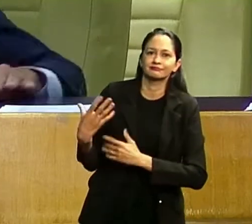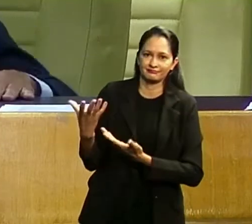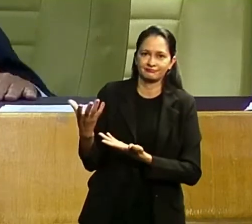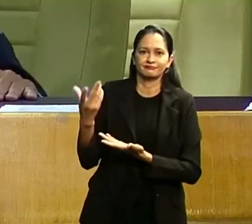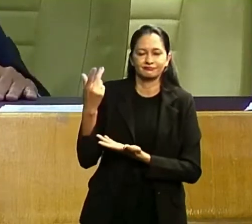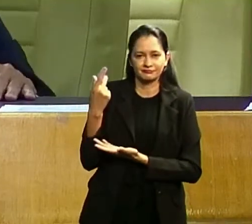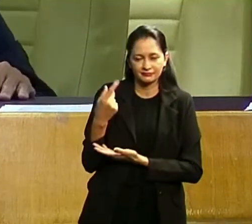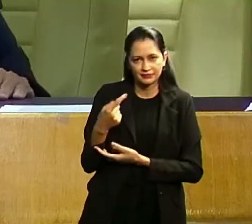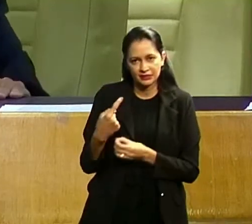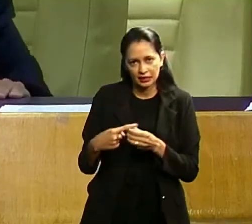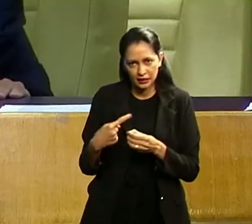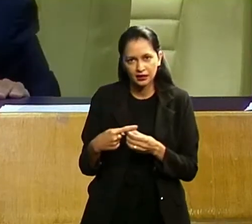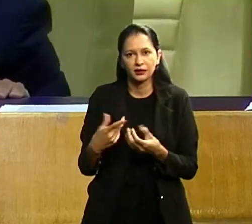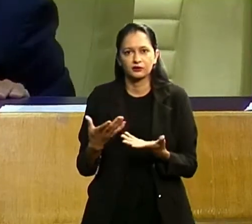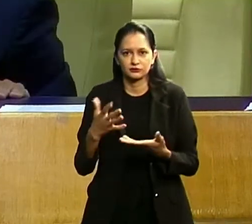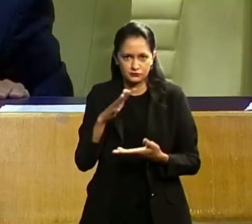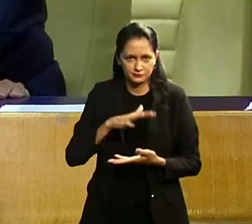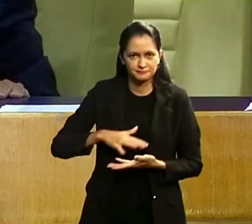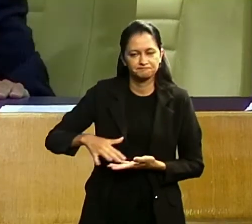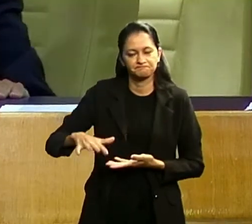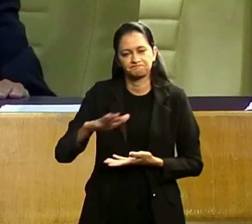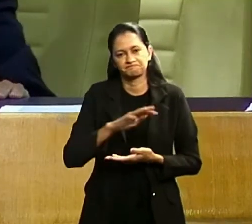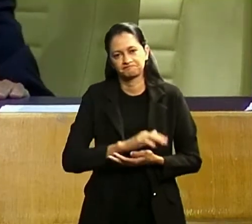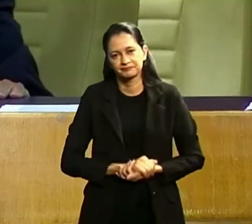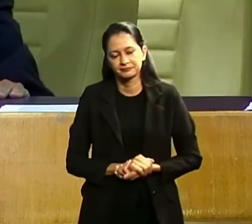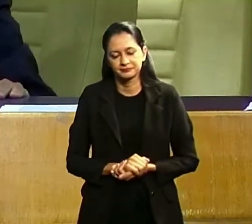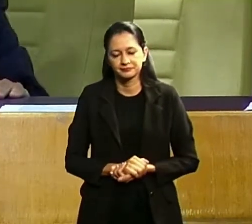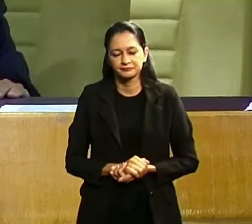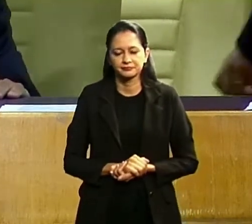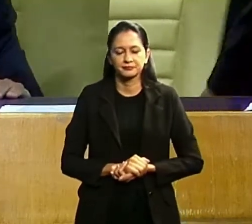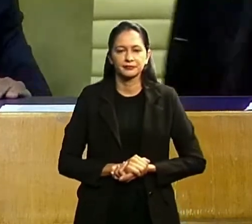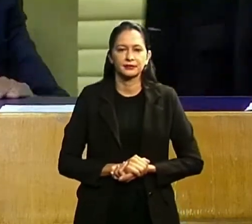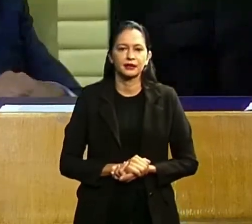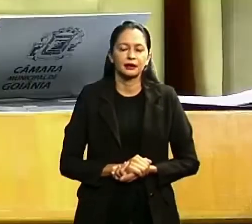nos grandes centros desenvolvidos.